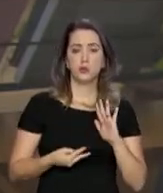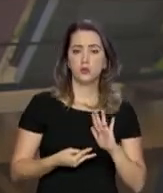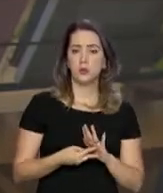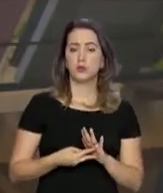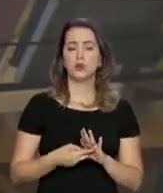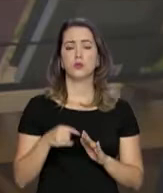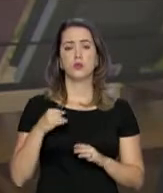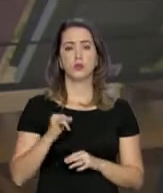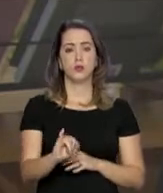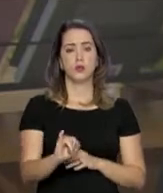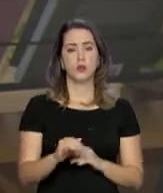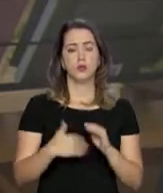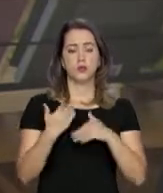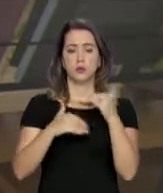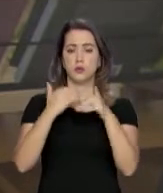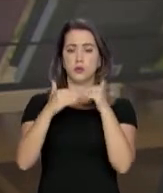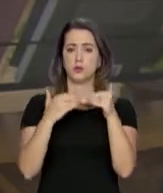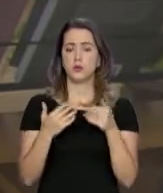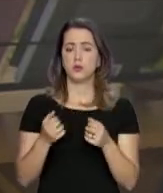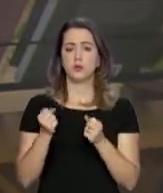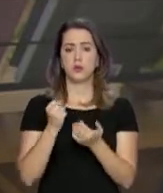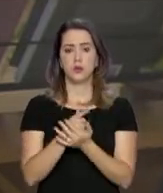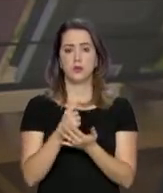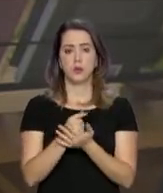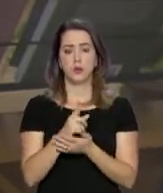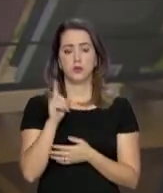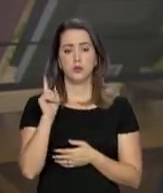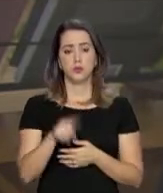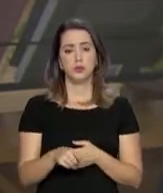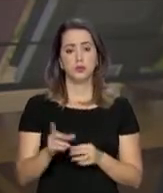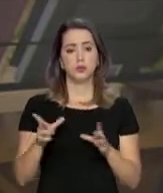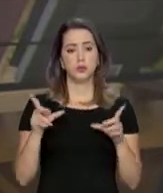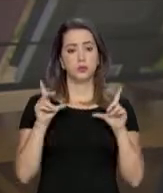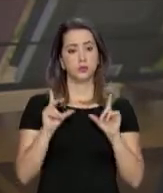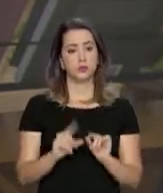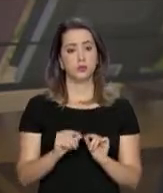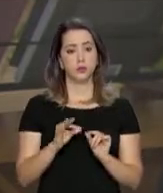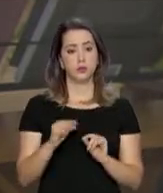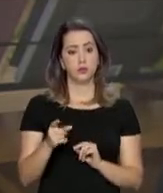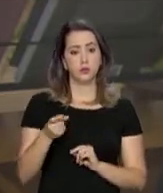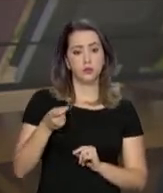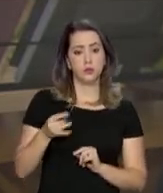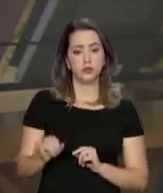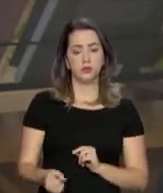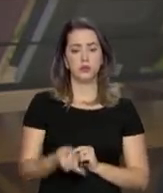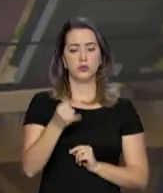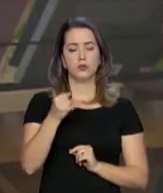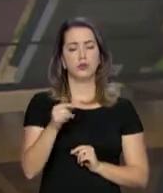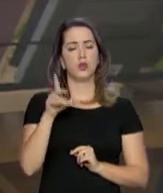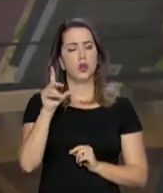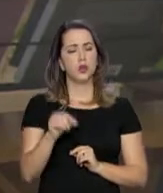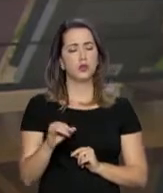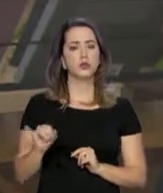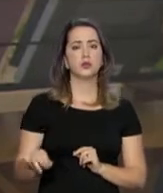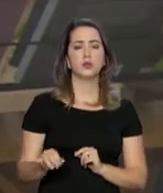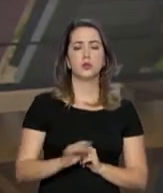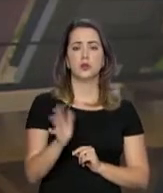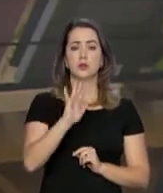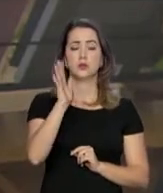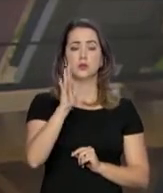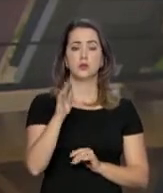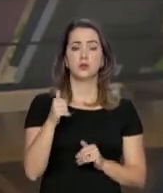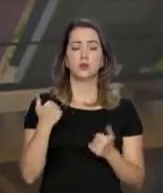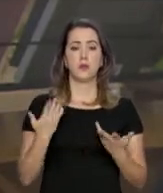esse aumento do consumo de um lado é a redução da taxa de juros a queda na inflação e e